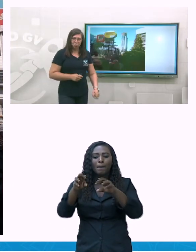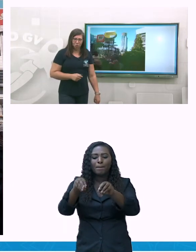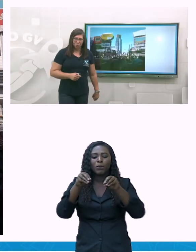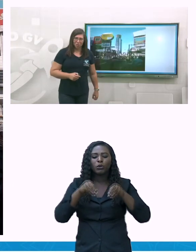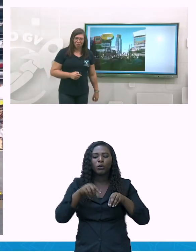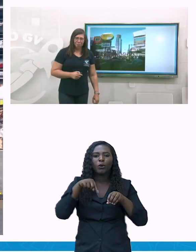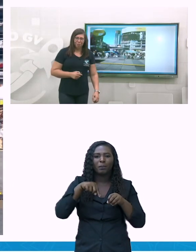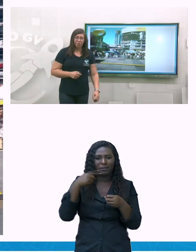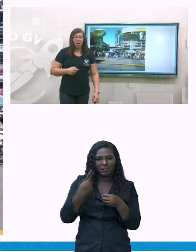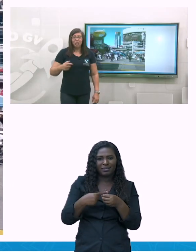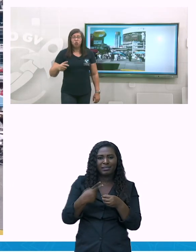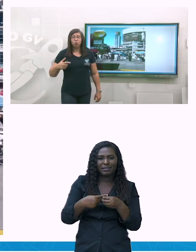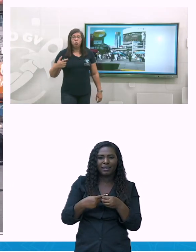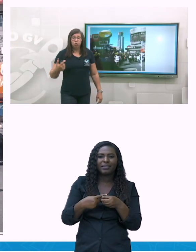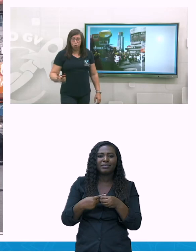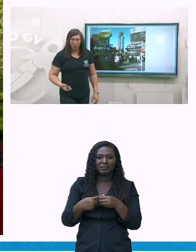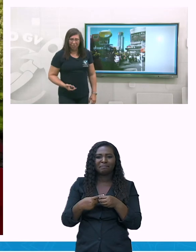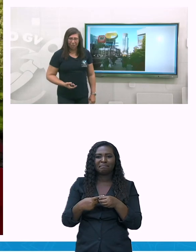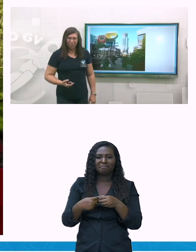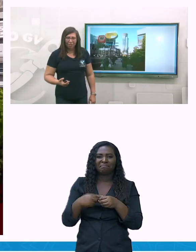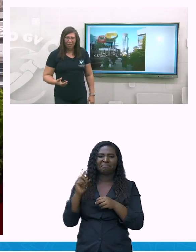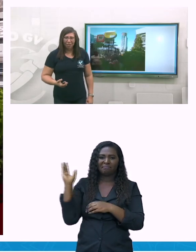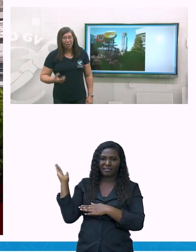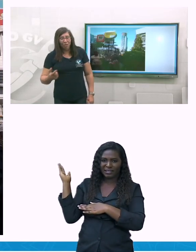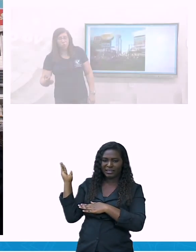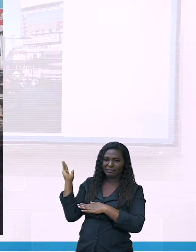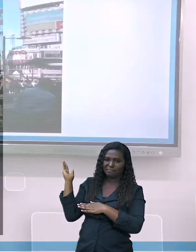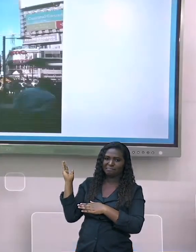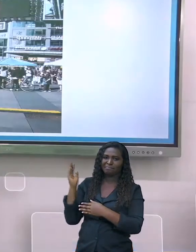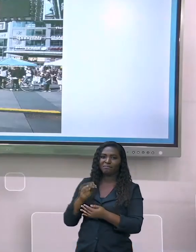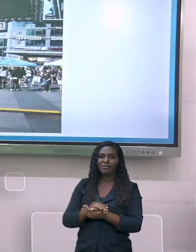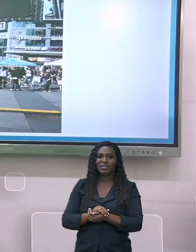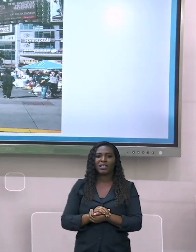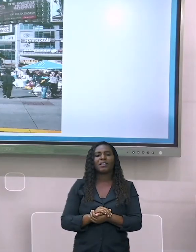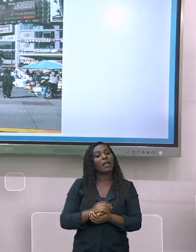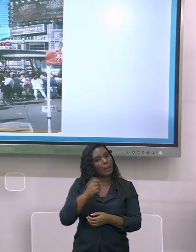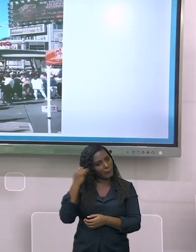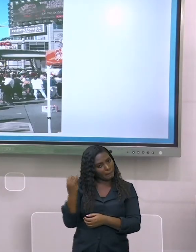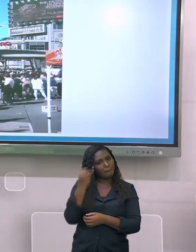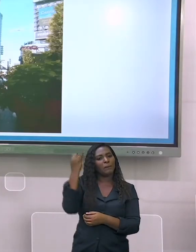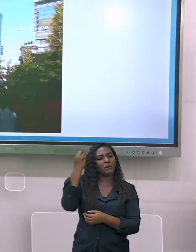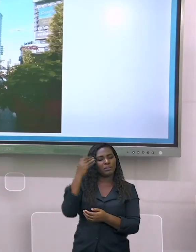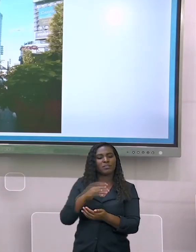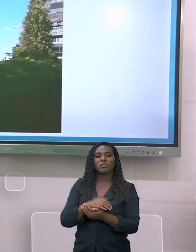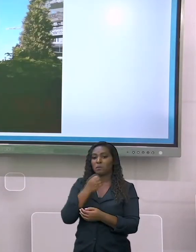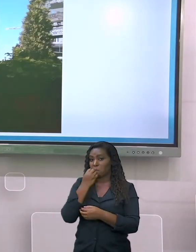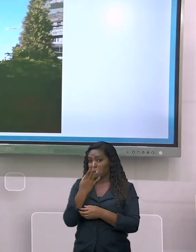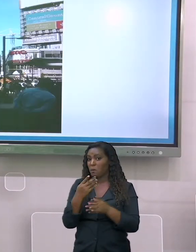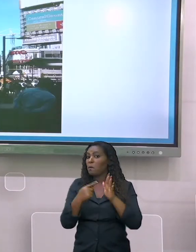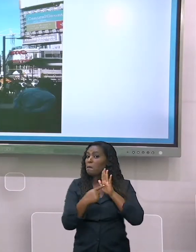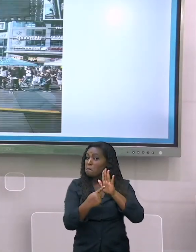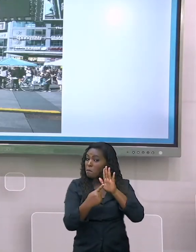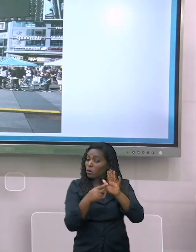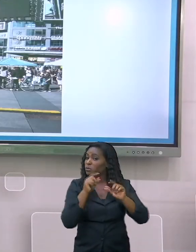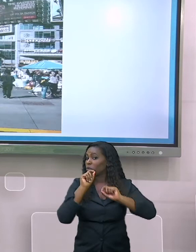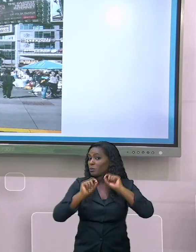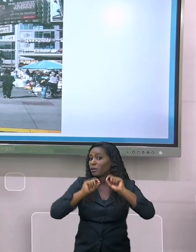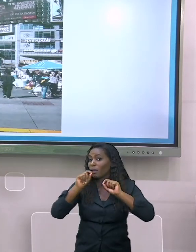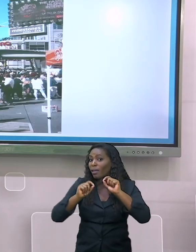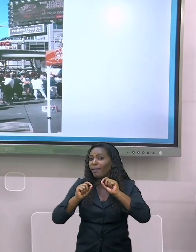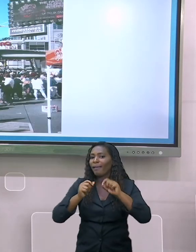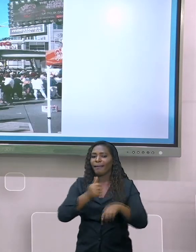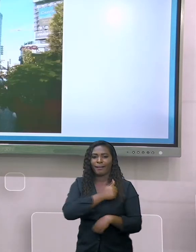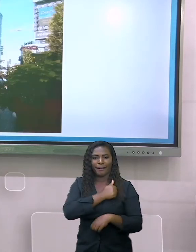várias pessoas, várias culturas, e isso é importante. E isso revela o crescimento e